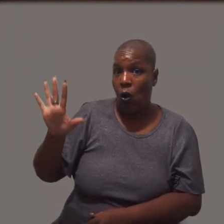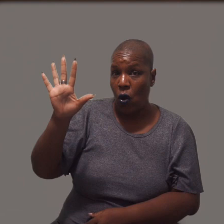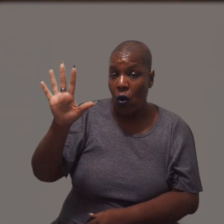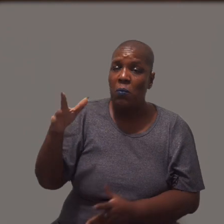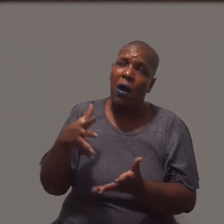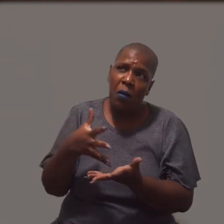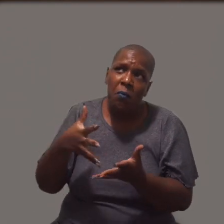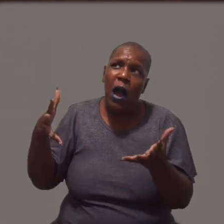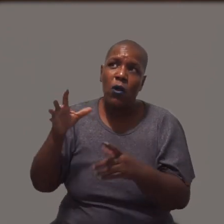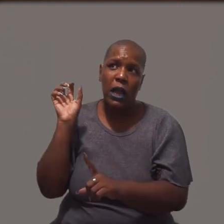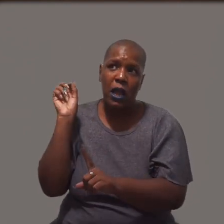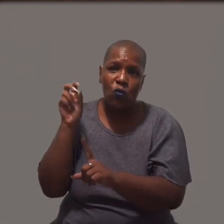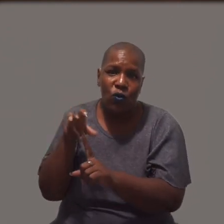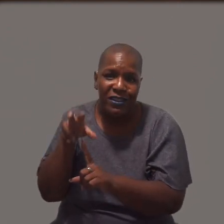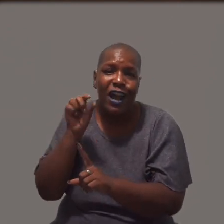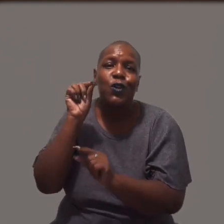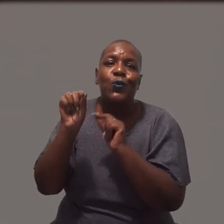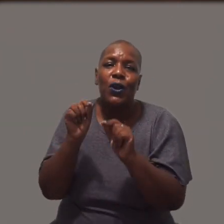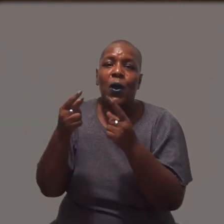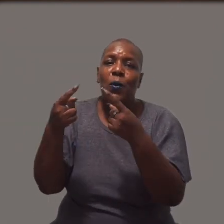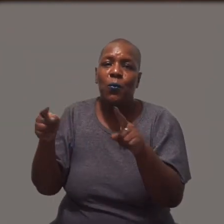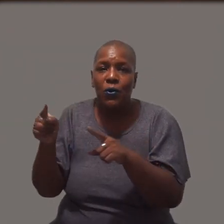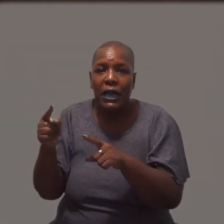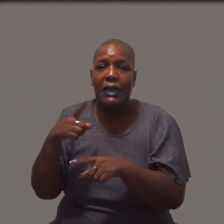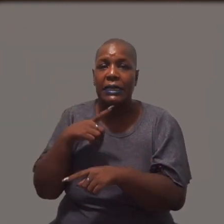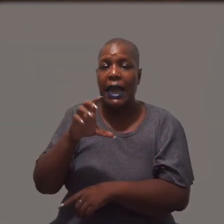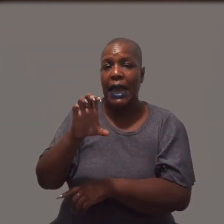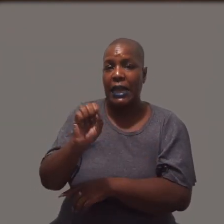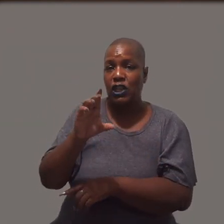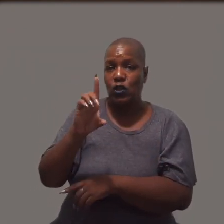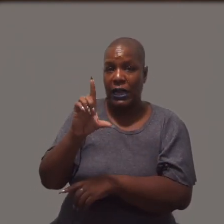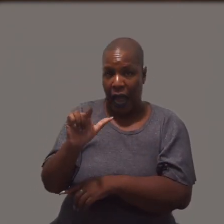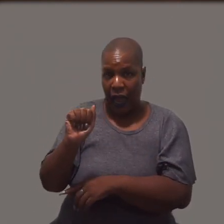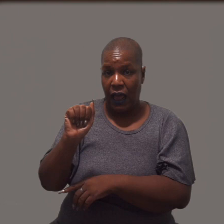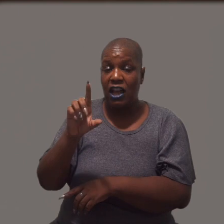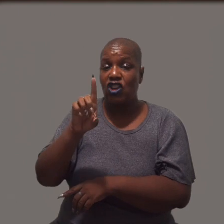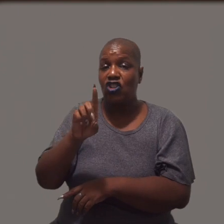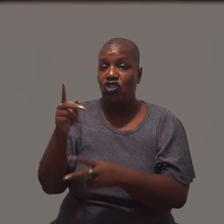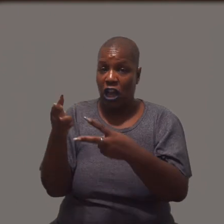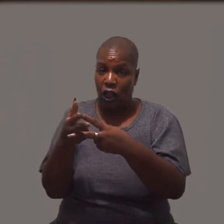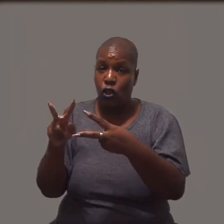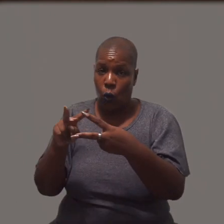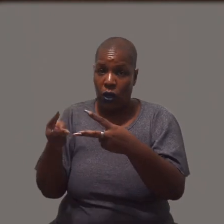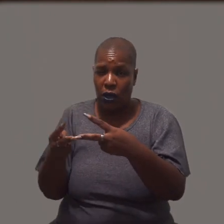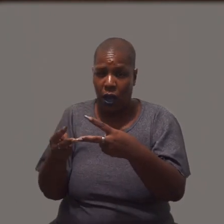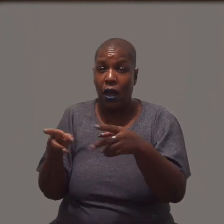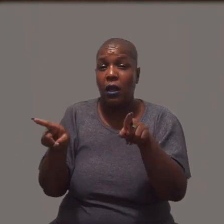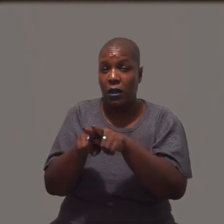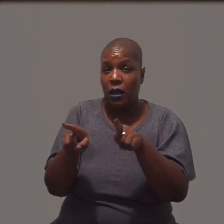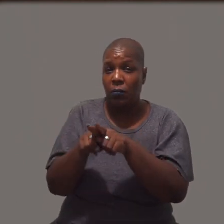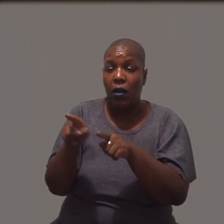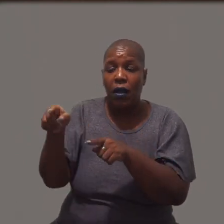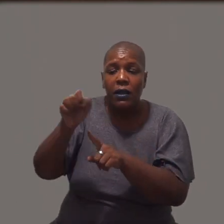exemplo, são largamente influenciadas pela música que faz uso da escala diatônica e da tonalidade, o que muitas